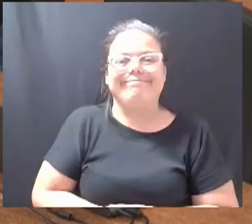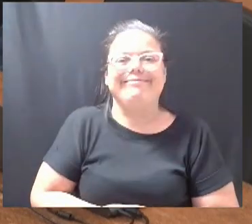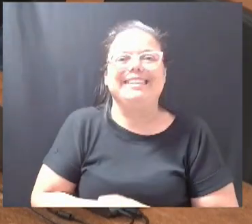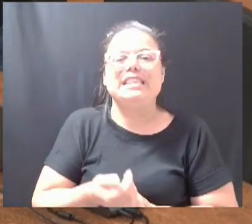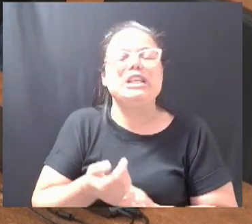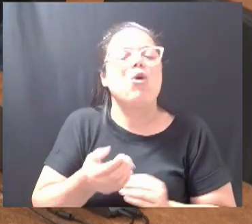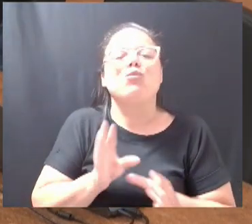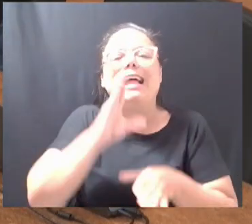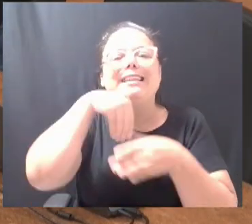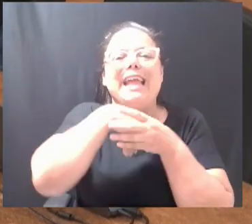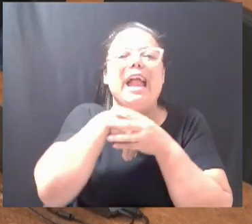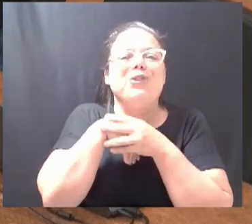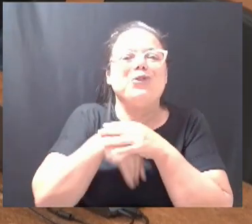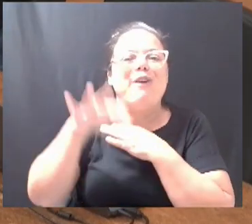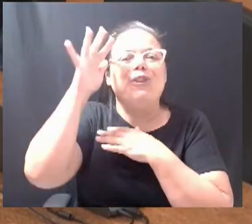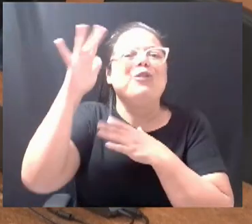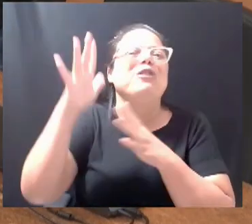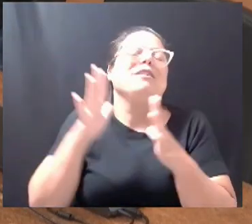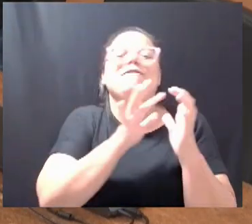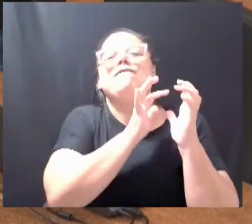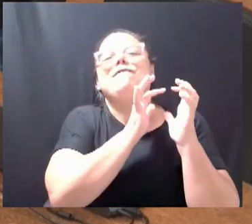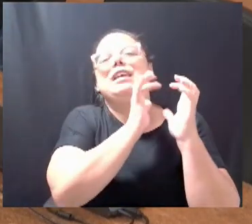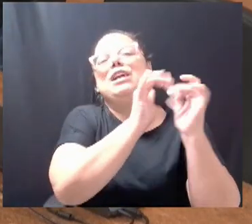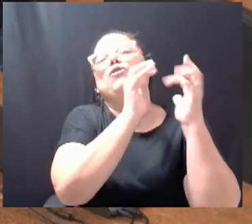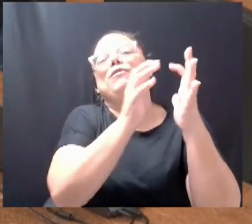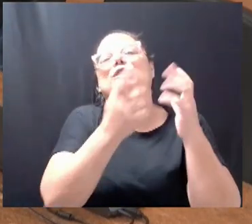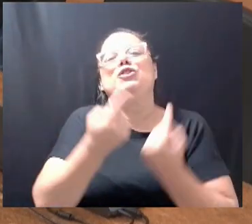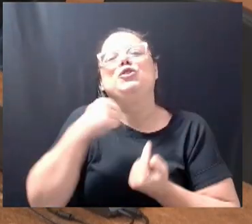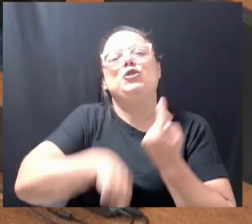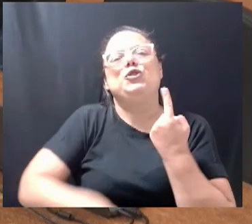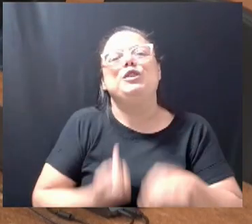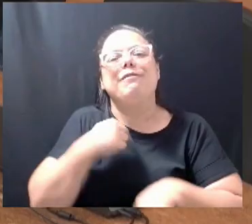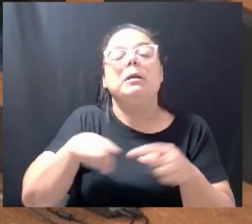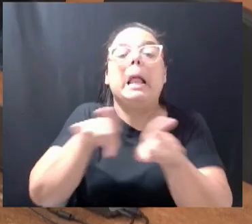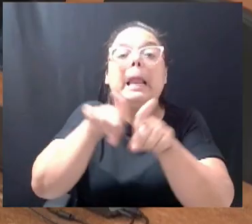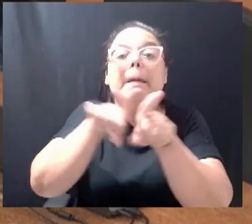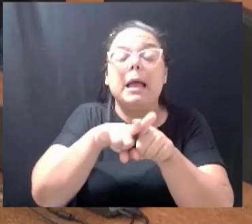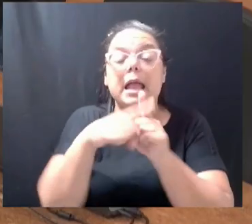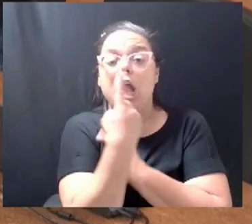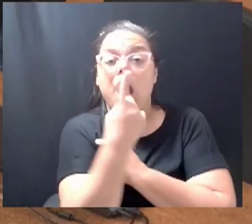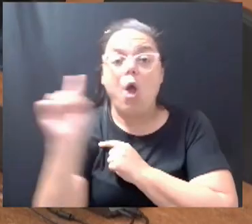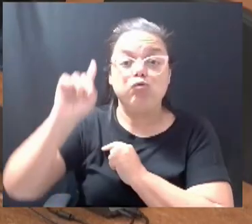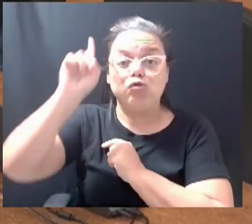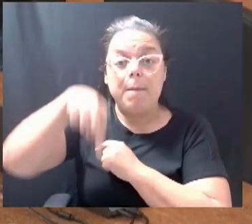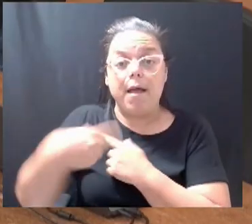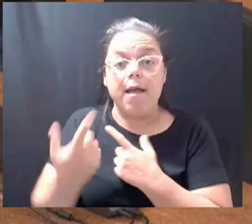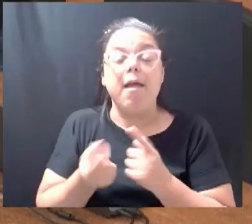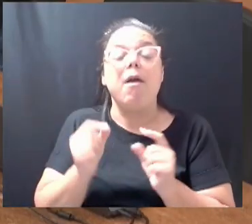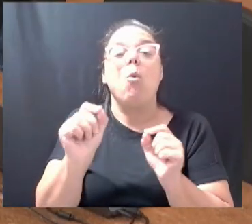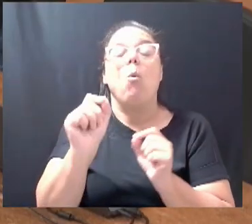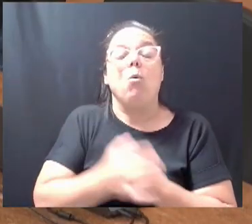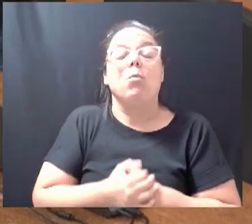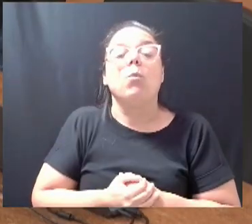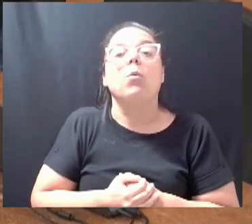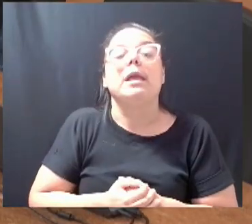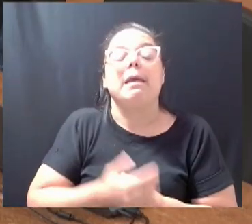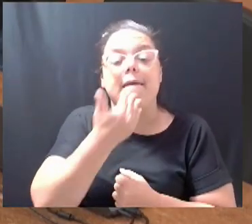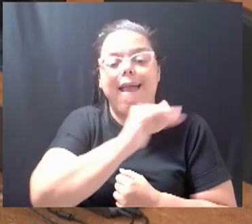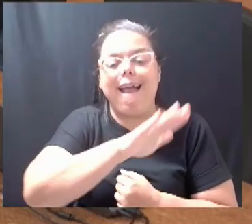do funcionamento daquela pessoa. E uma última é a questão de que a criança que